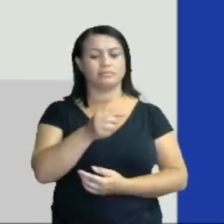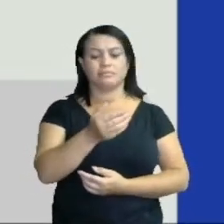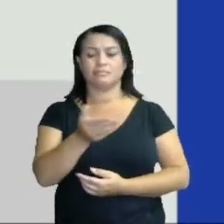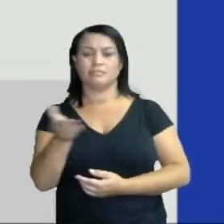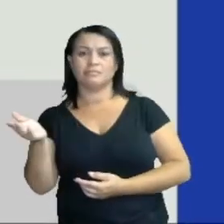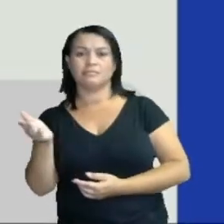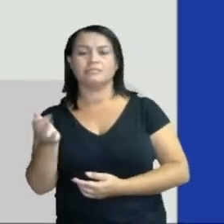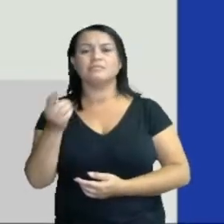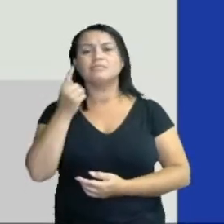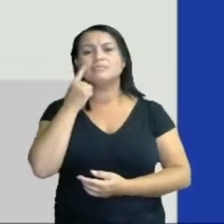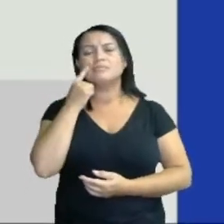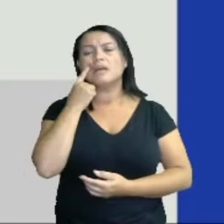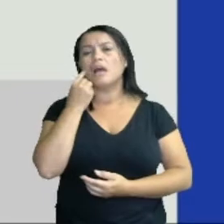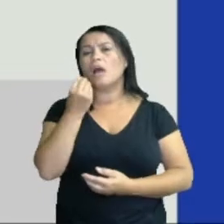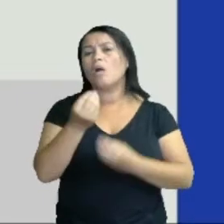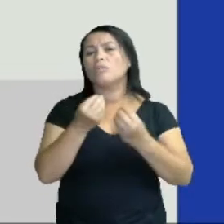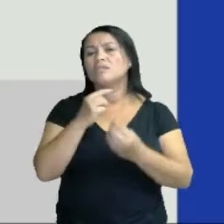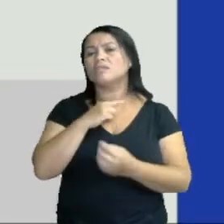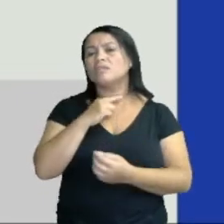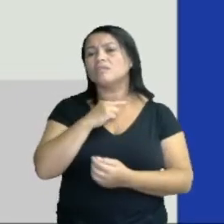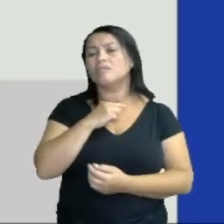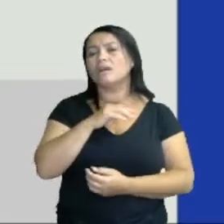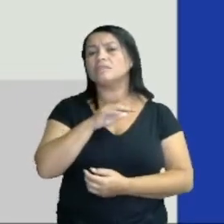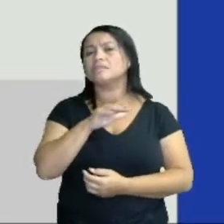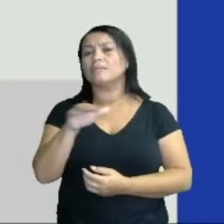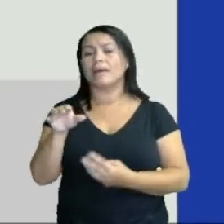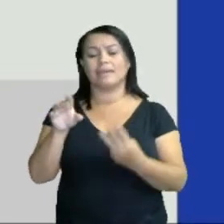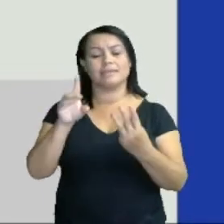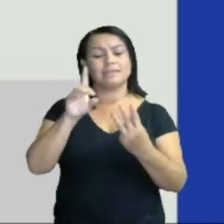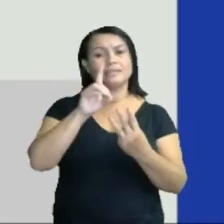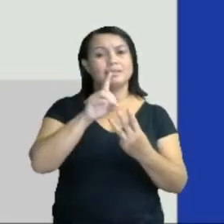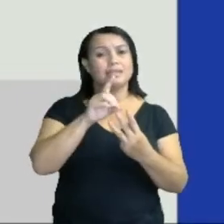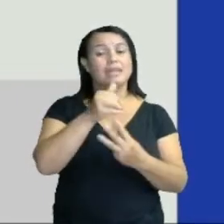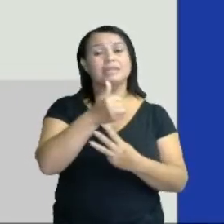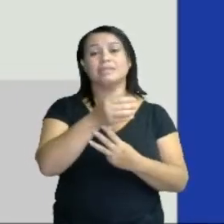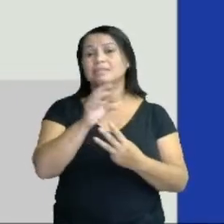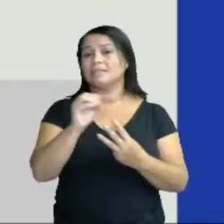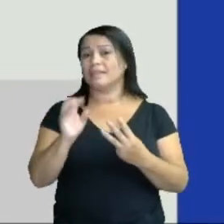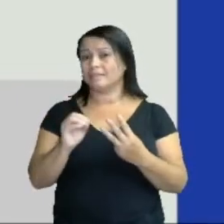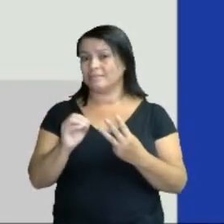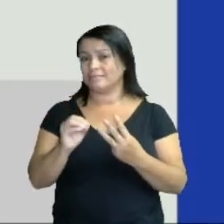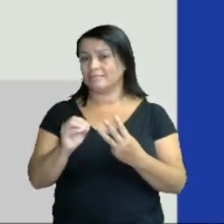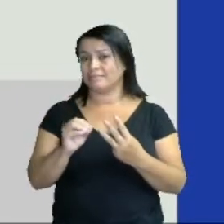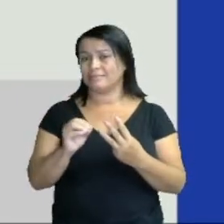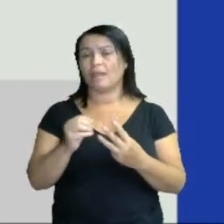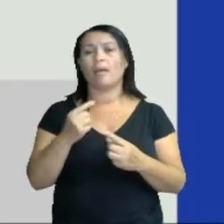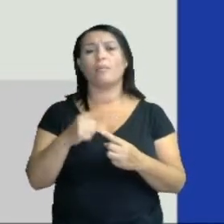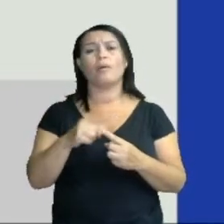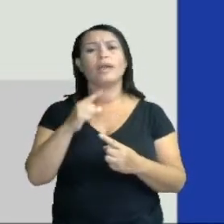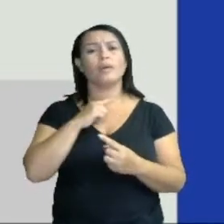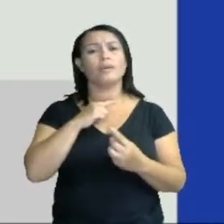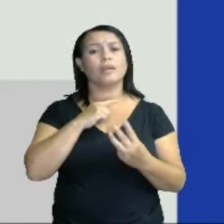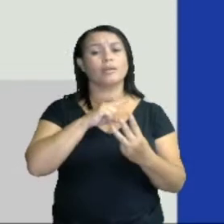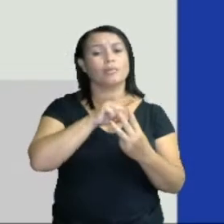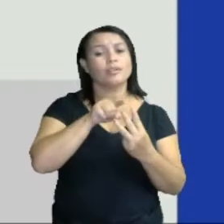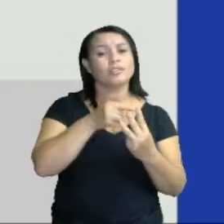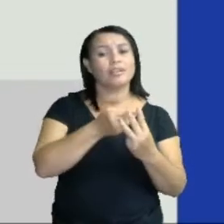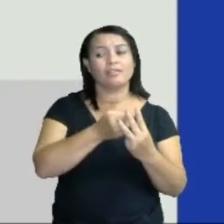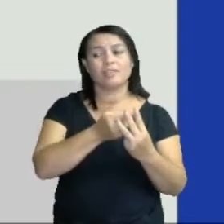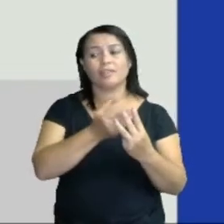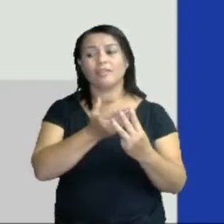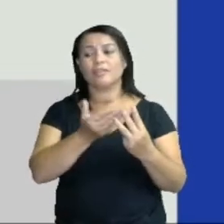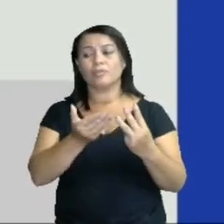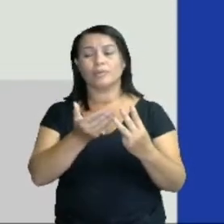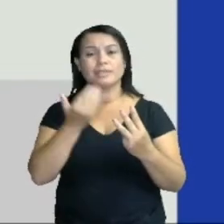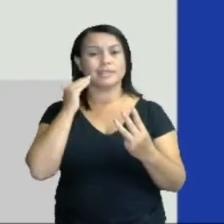isso? Então, aqui é como se eu tivesse na base o quê? Na base 100, tá certo? Porque eu tenho aqui, depois da vírgula, eu tenho, ó,